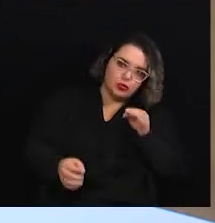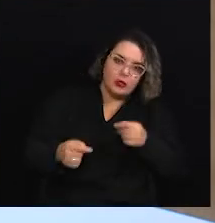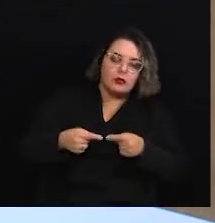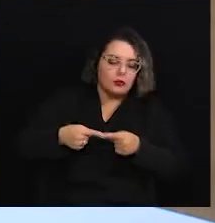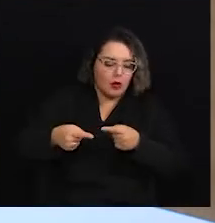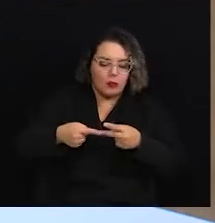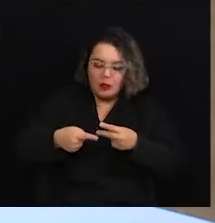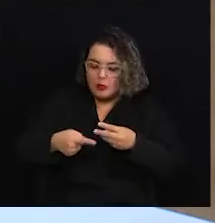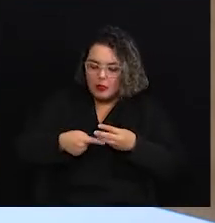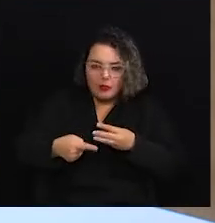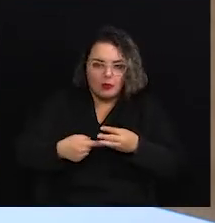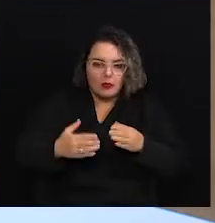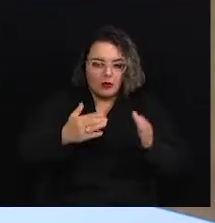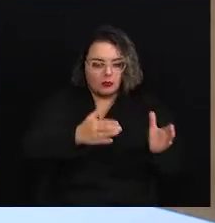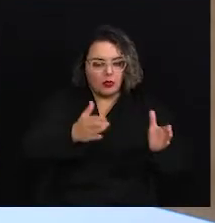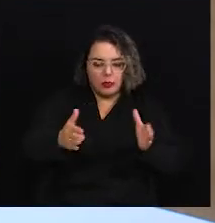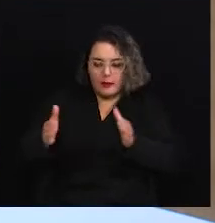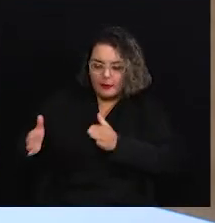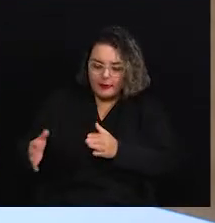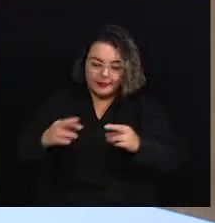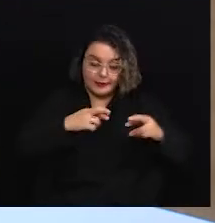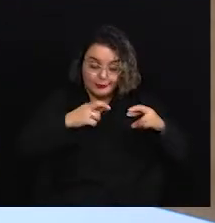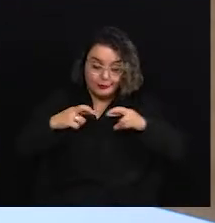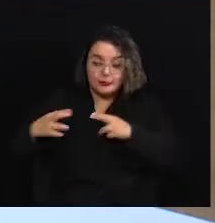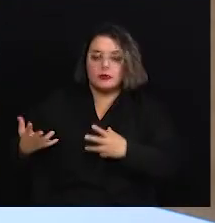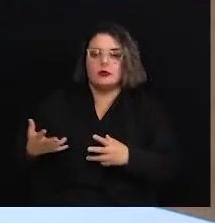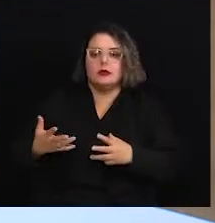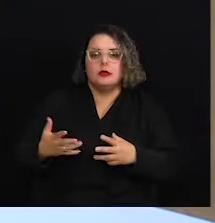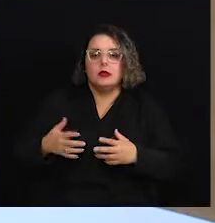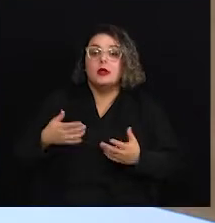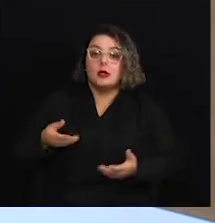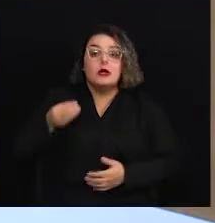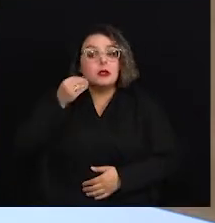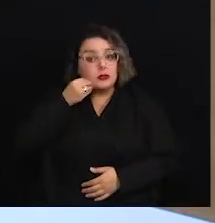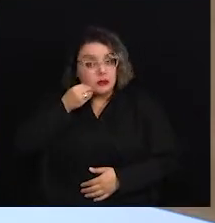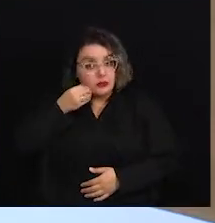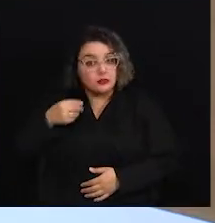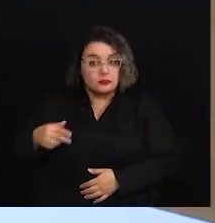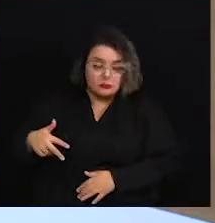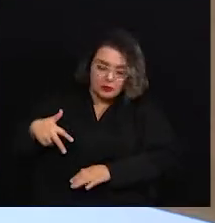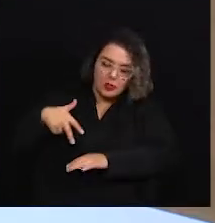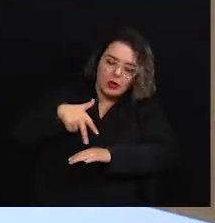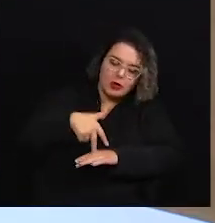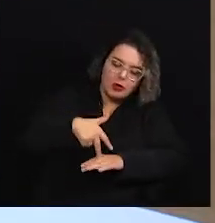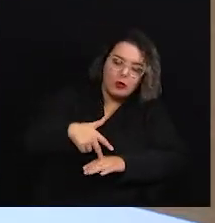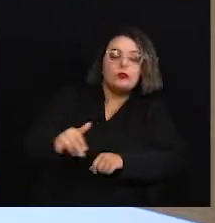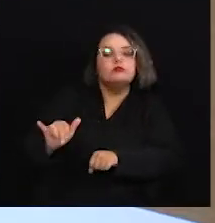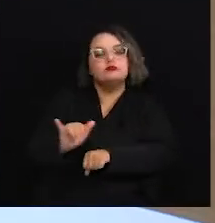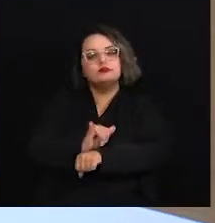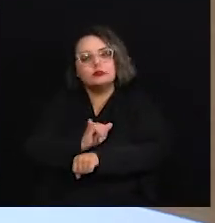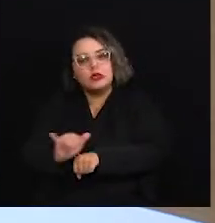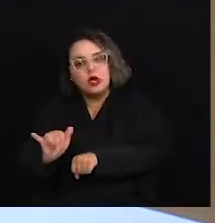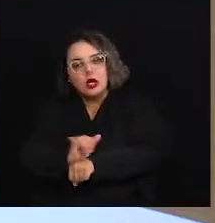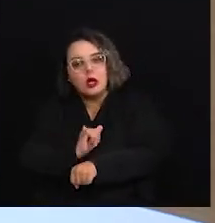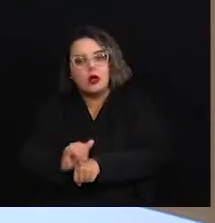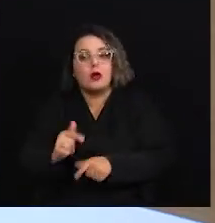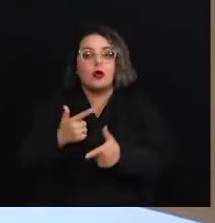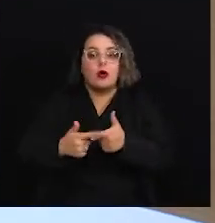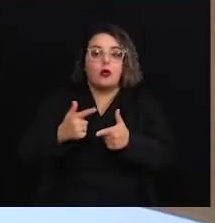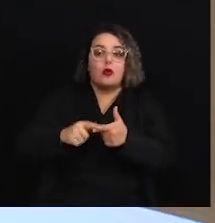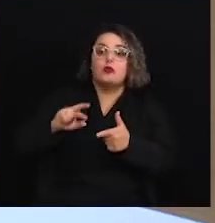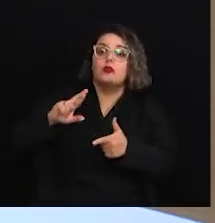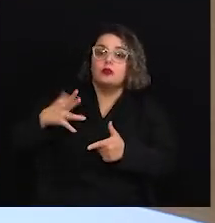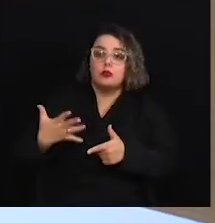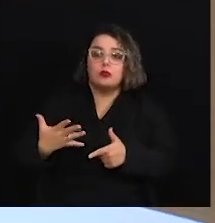Durante semanas são lotes e lotes a serem analisados. Então a gente vem tentando nos posicionar com um planejamento estratégico para solucionar